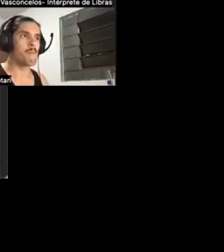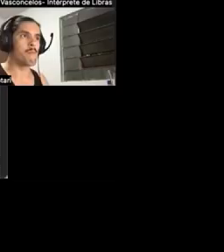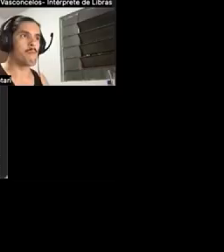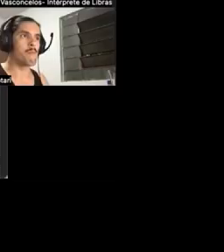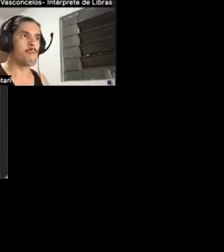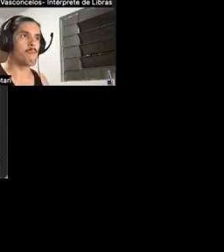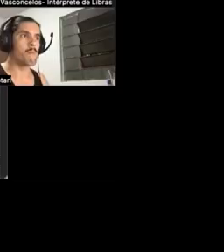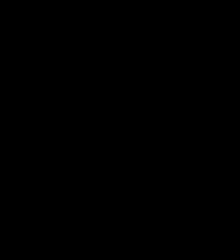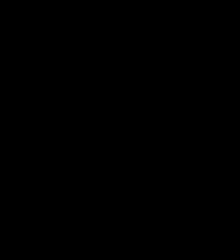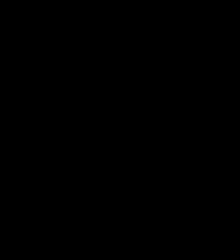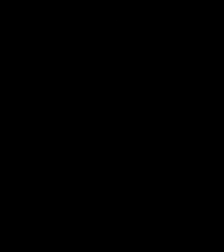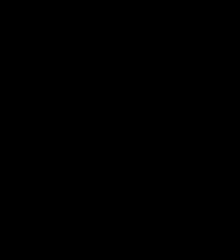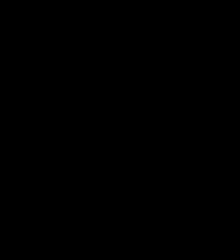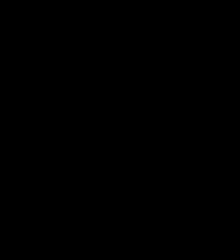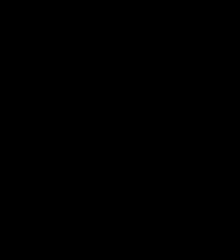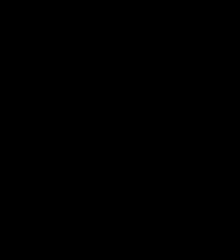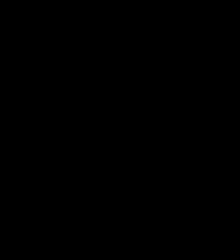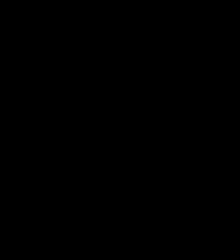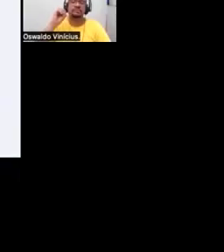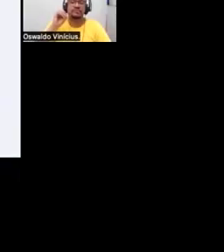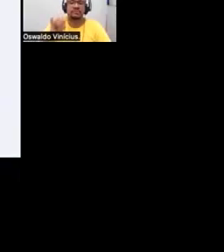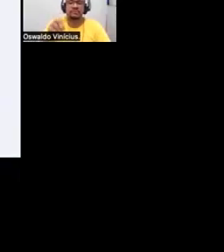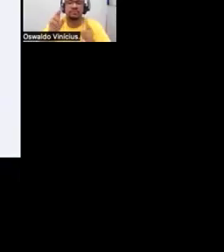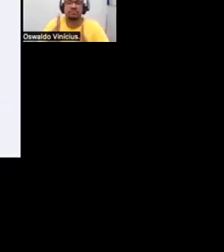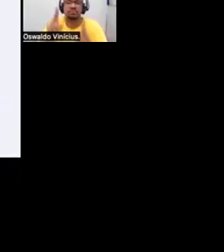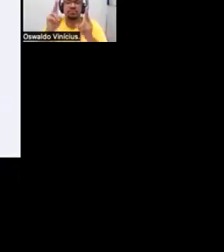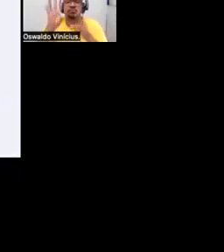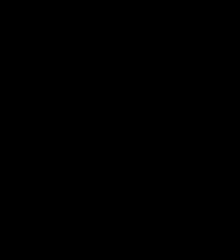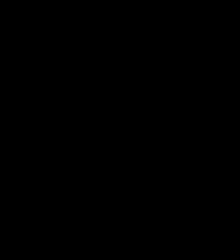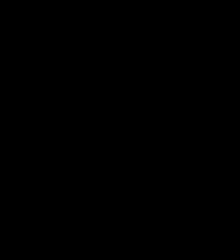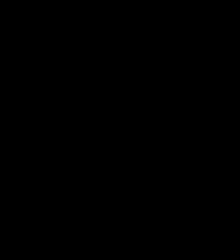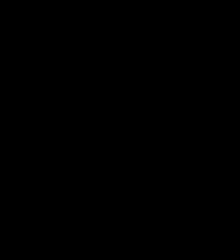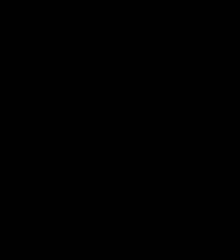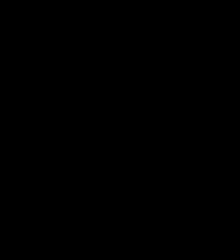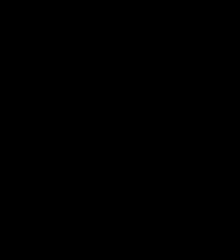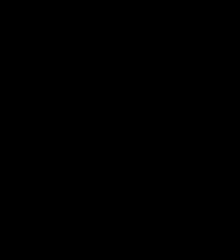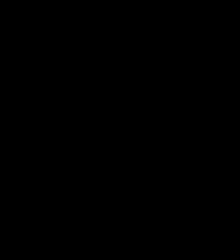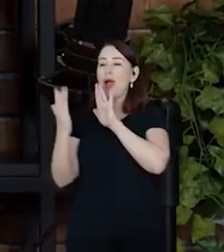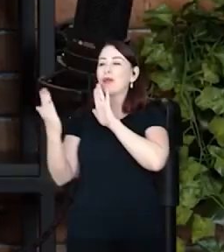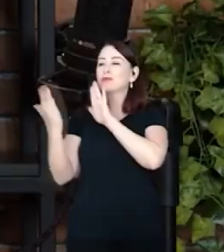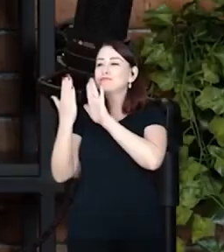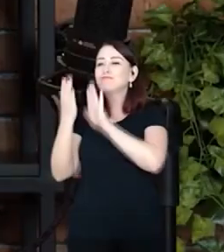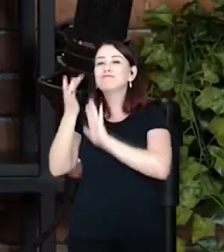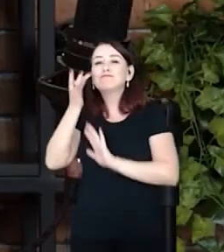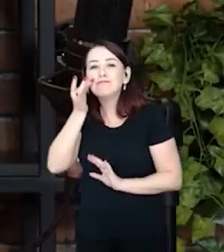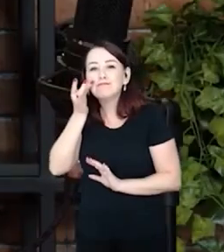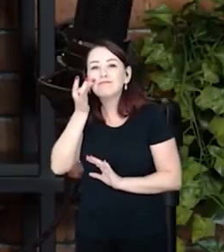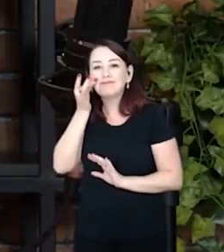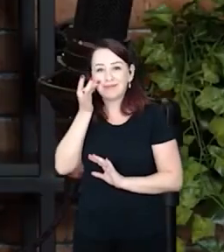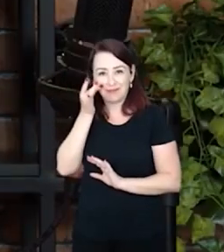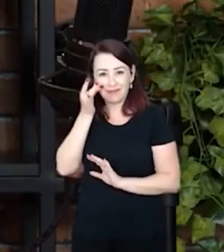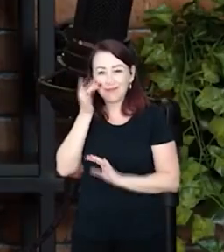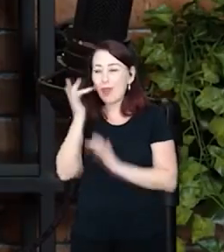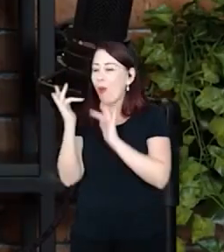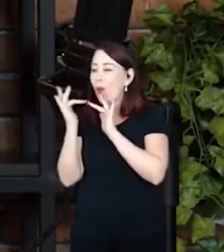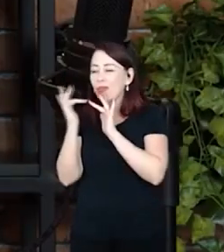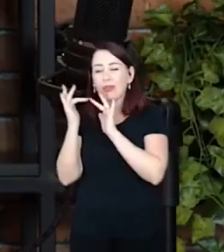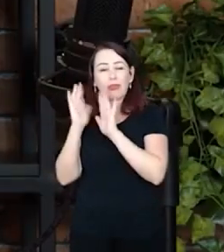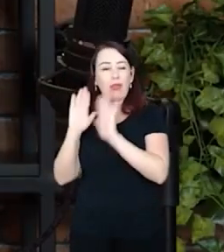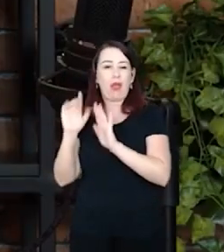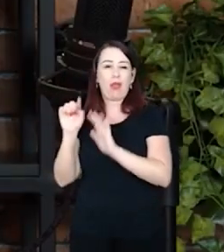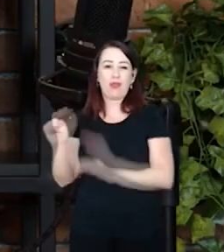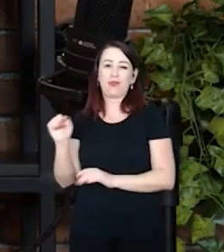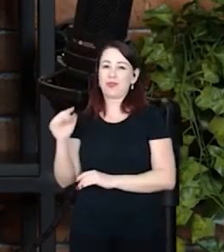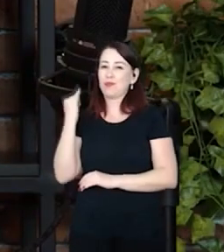seja possível transformar a realidade das nossas cidades, estados e do nosso país. É o contato direto com as pessoas,